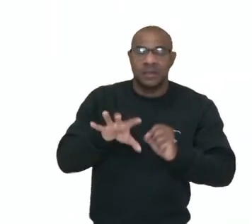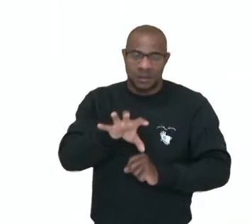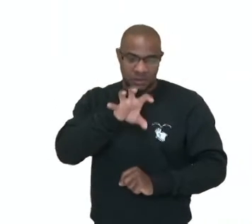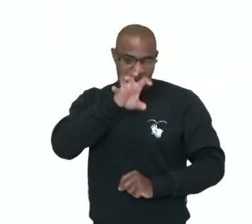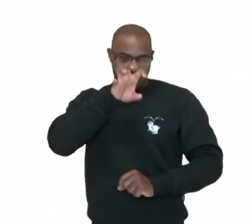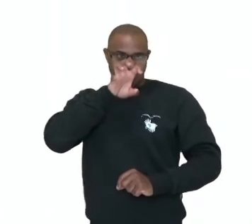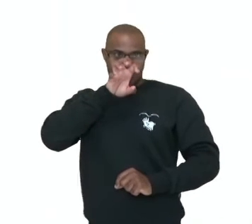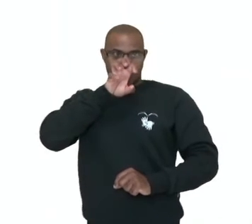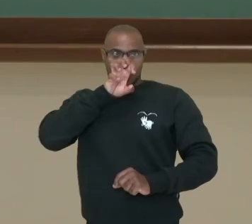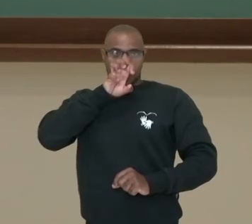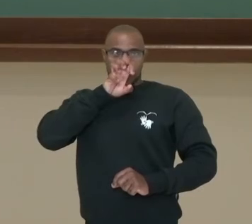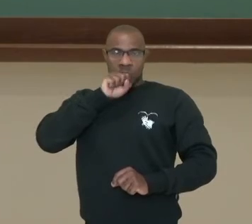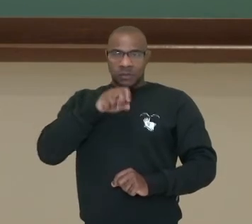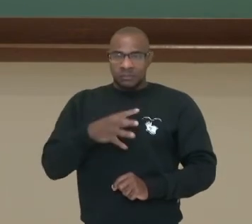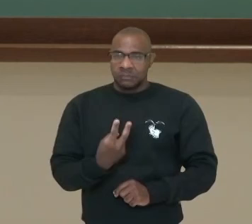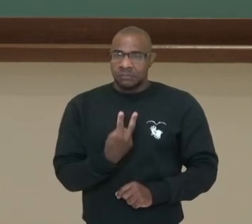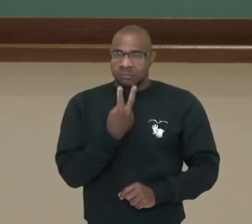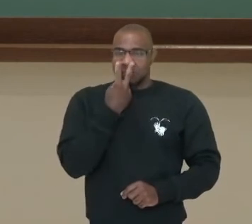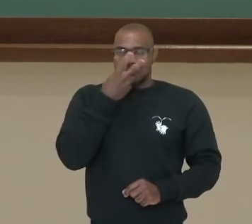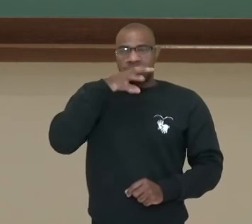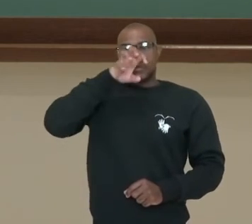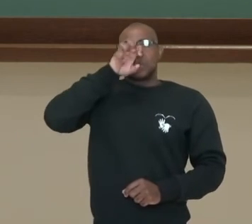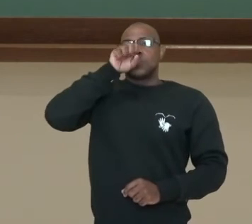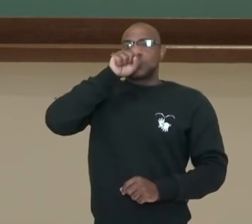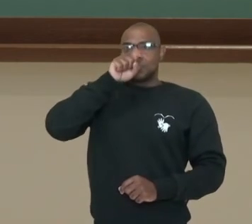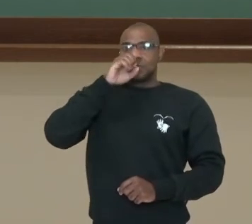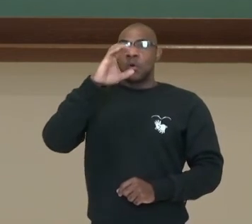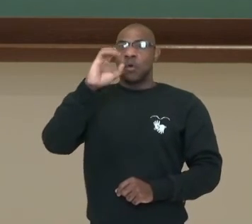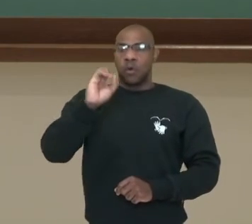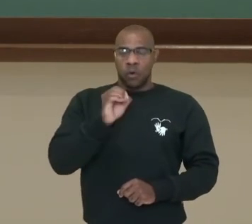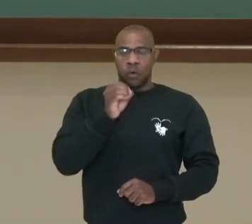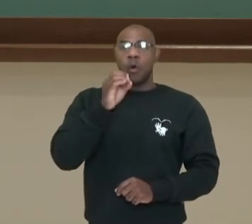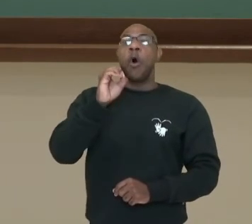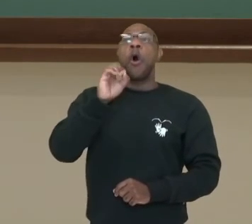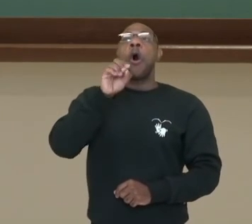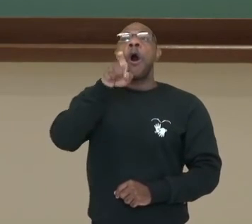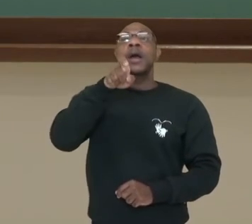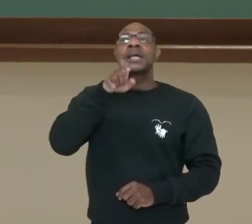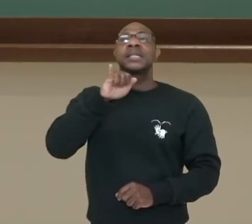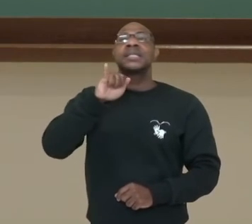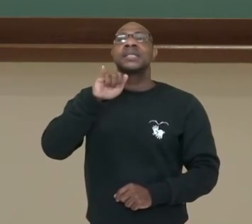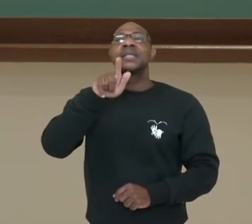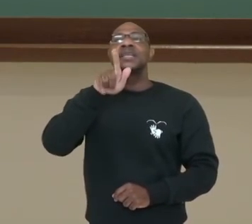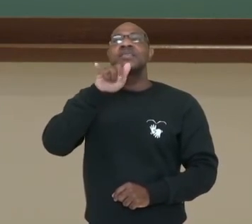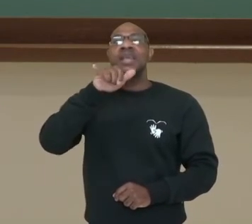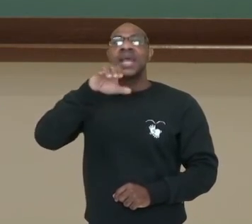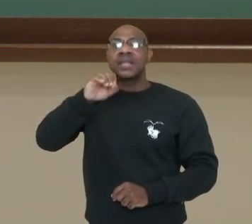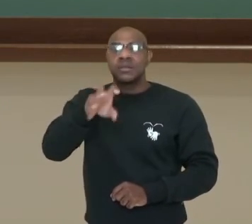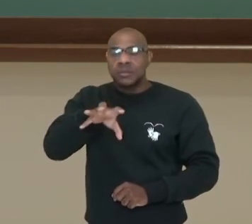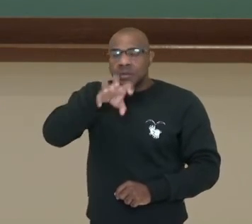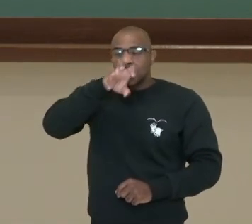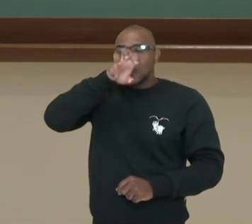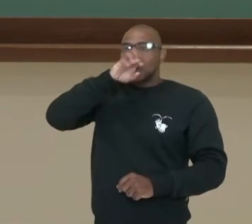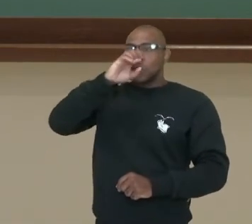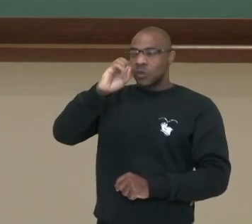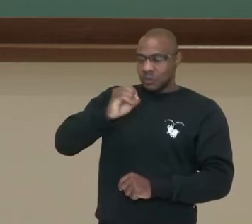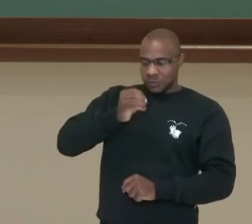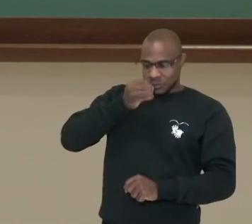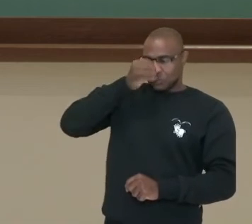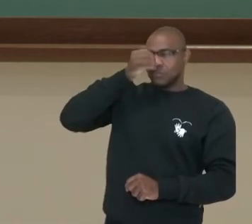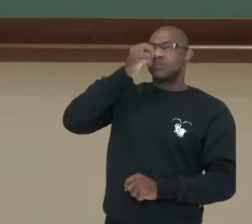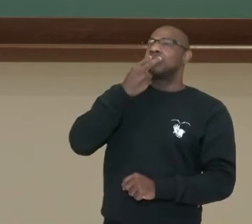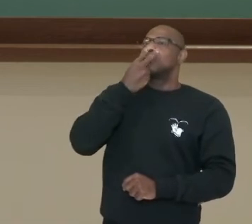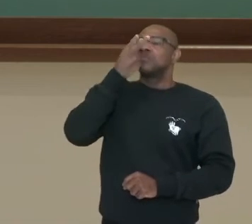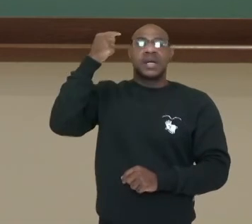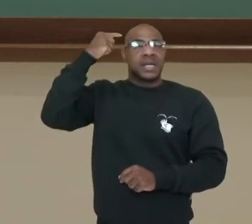o oxigênio, vai precisar inspirar, né? Mesmo que você não queira, porque ele vai determinar, vai enviar uma